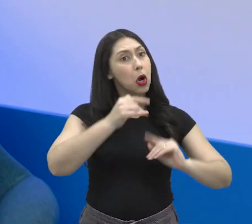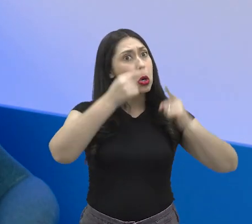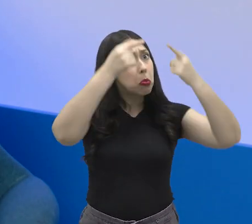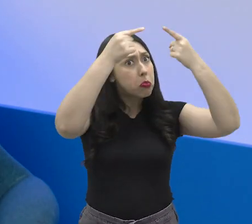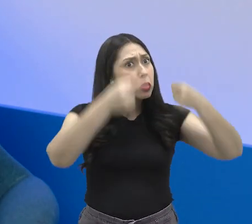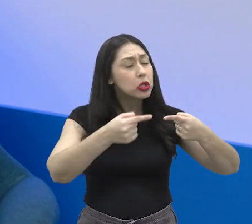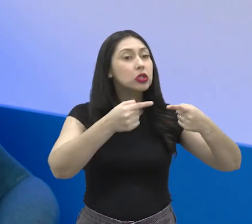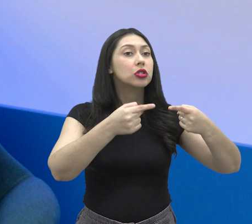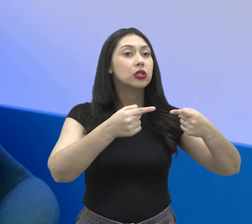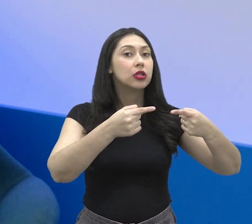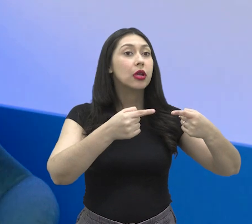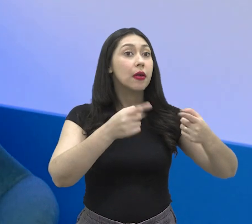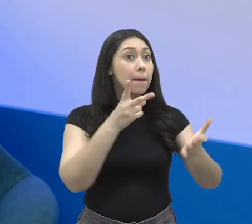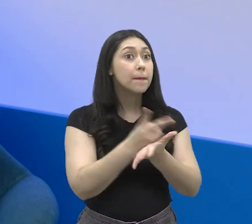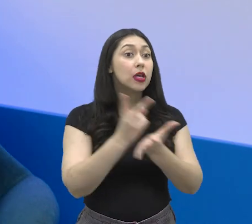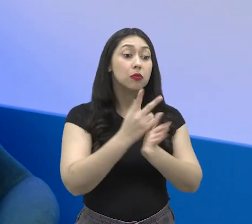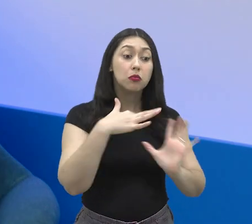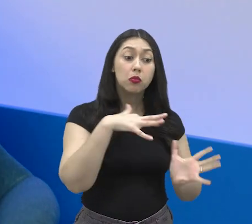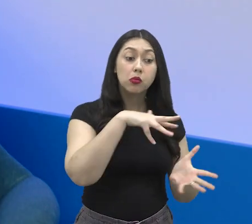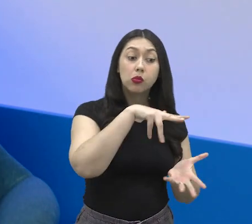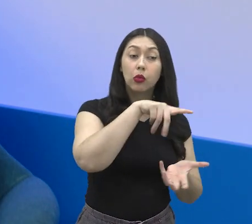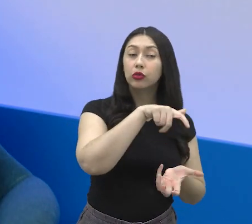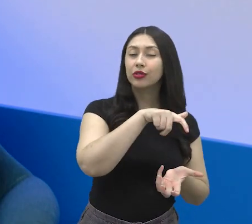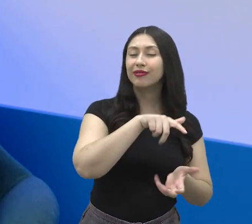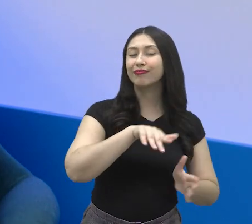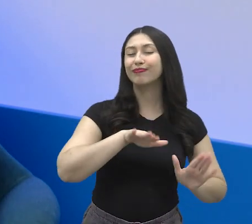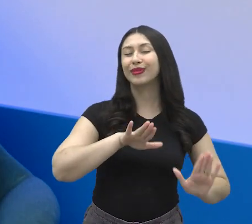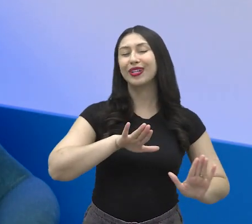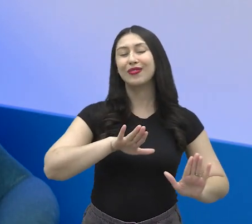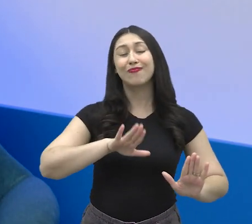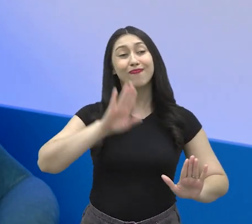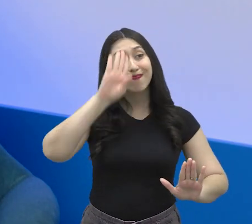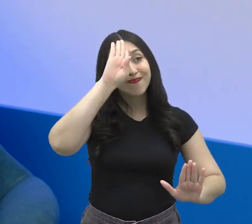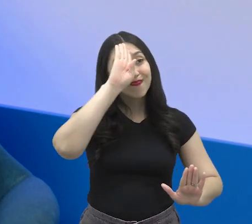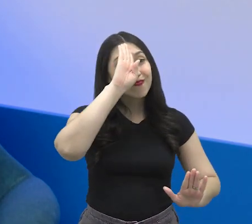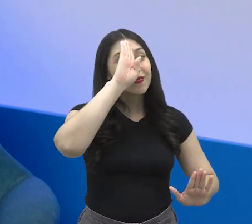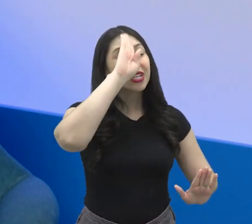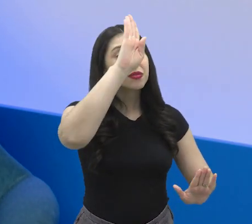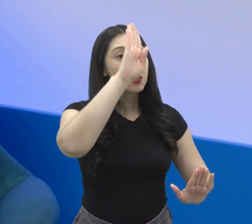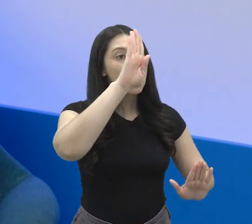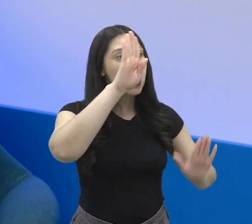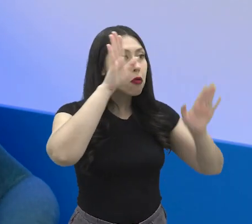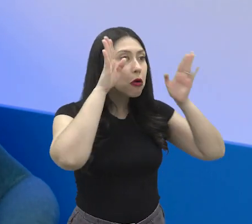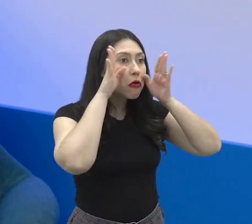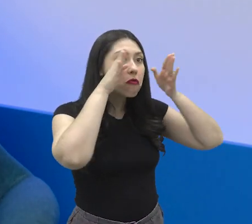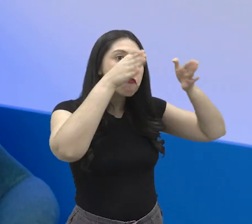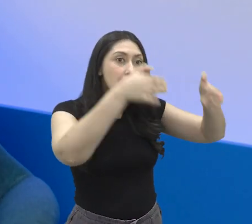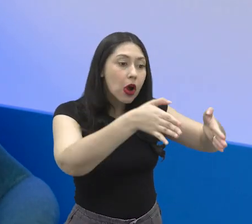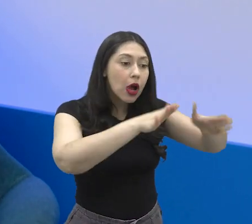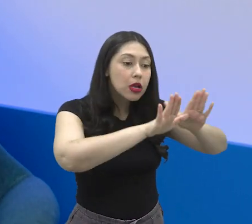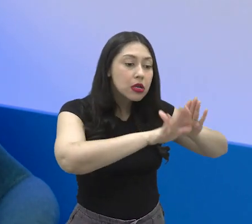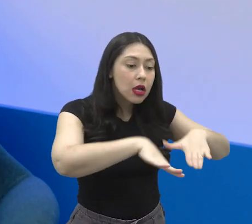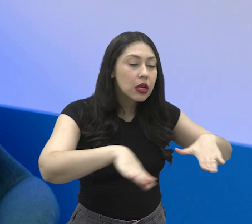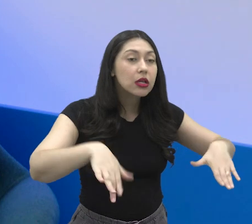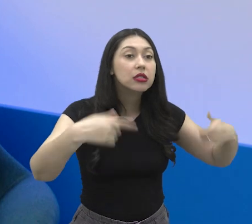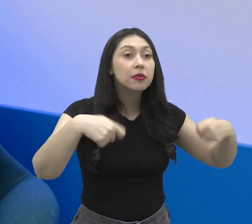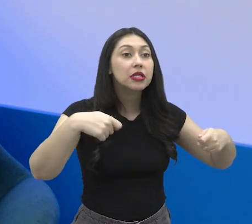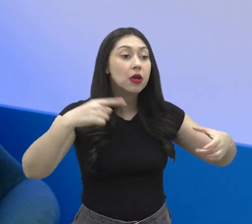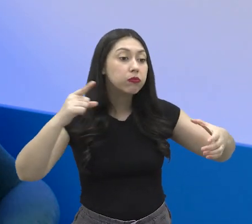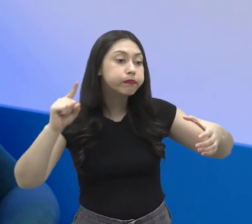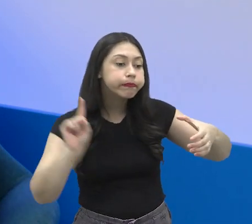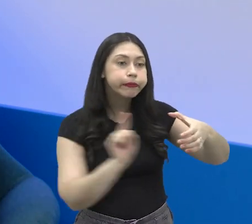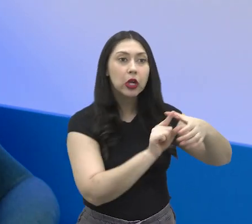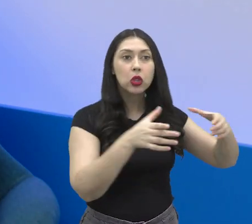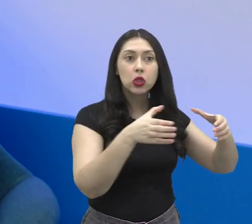Mais competitivos, até um nível internacional. Mas o mais importante é a gente direcionar essas crianças para fazerem parte